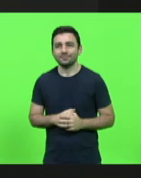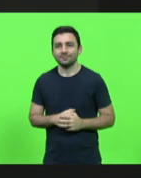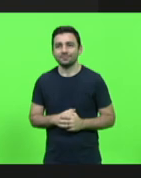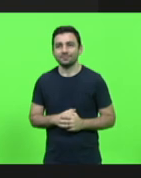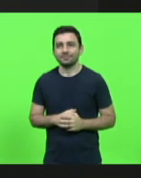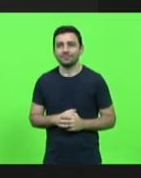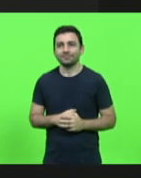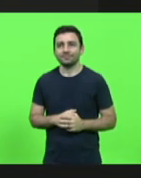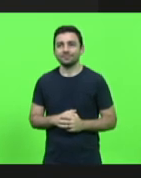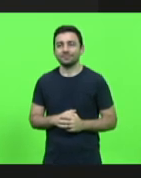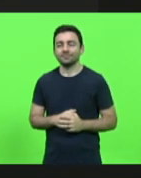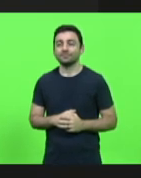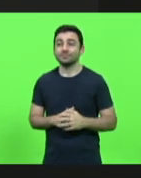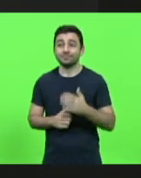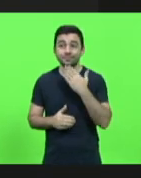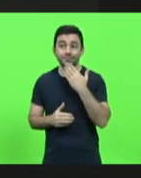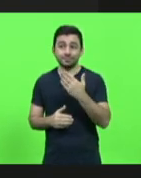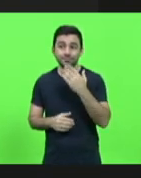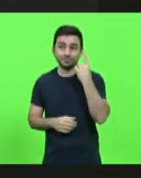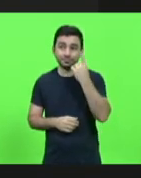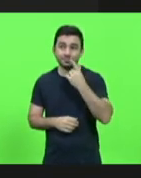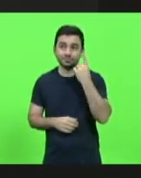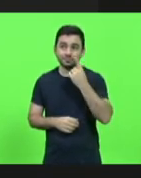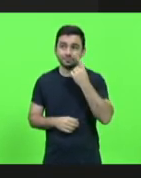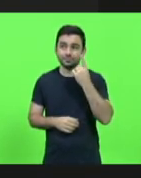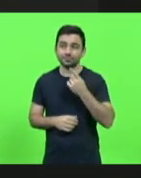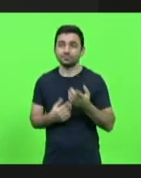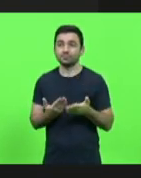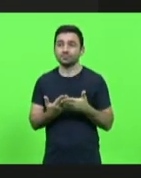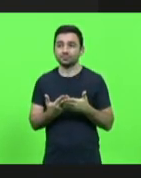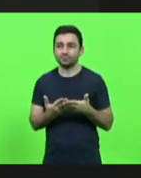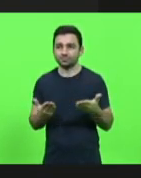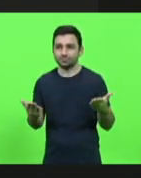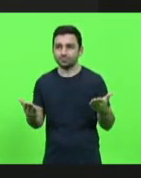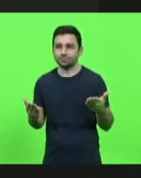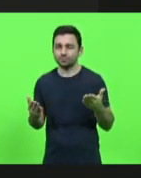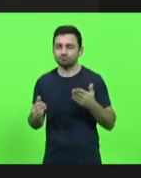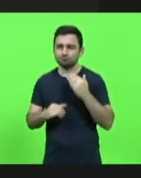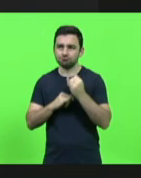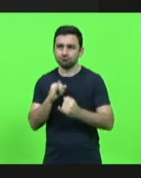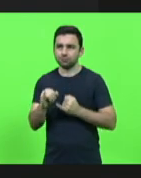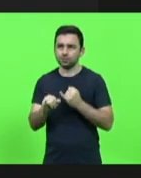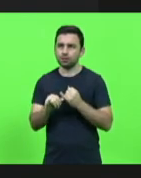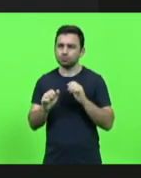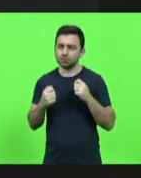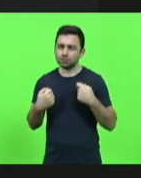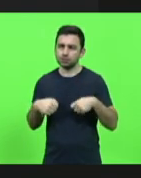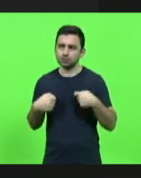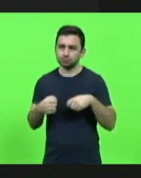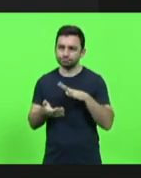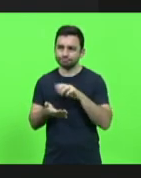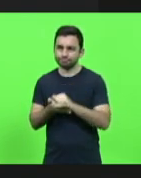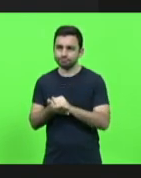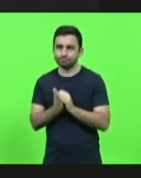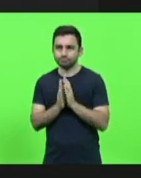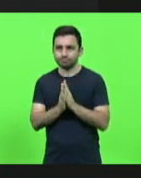Eu pediria que os deputados que estivessem virtualmente, que registrassem a presença, por favor.